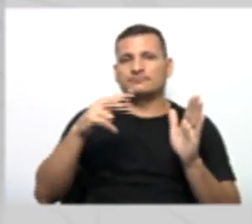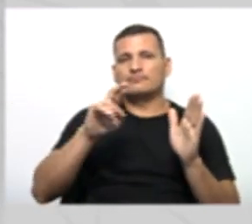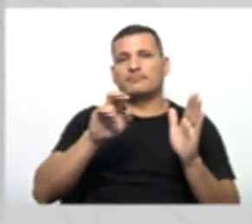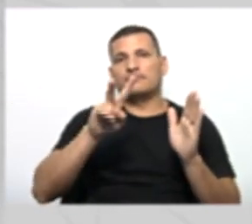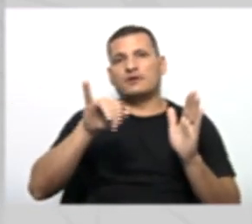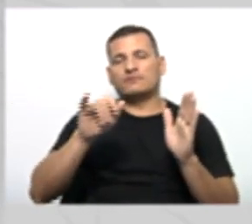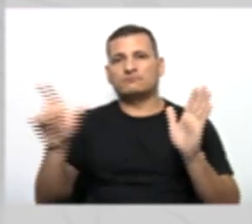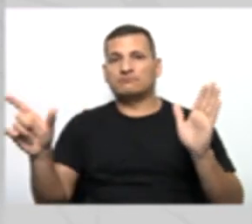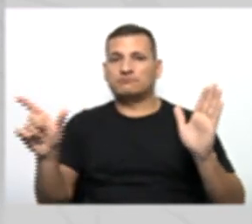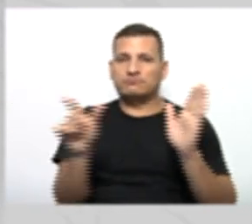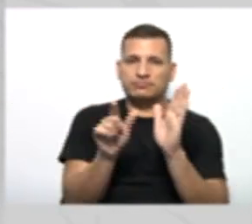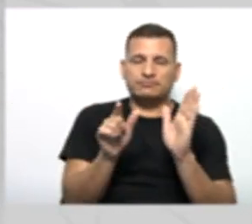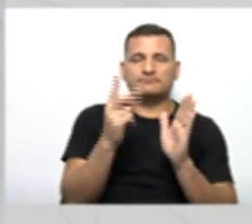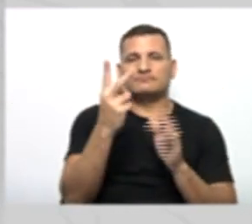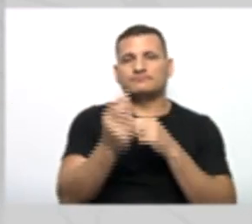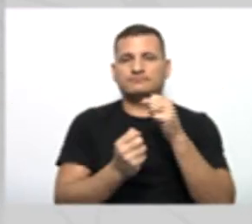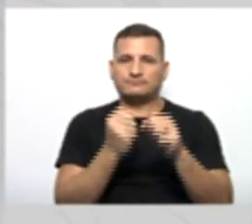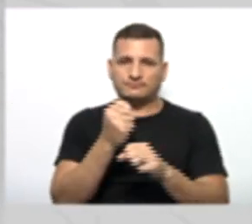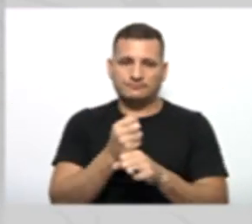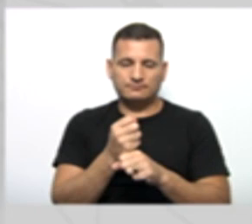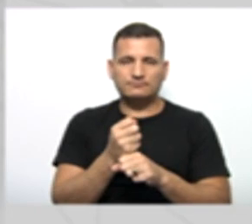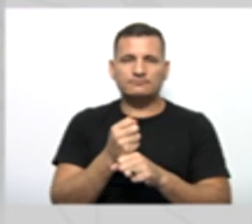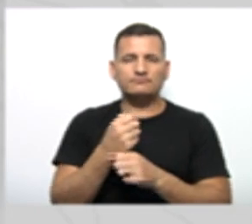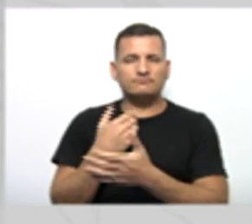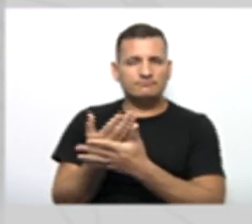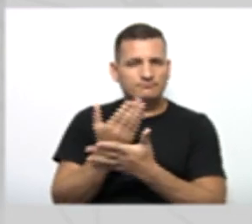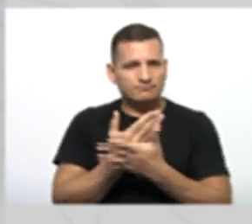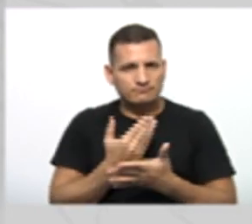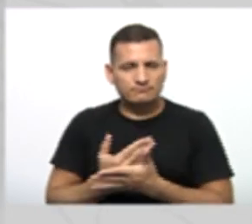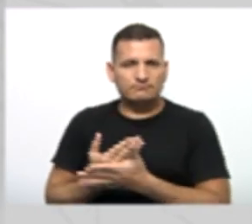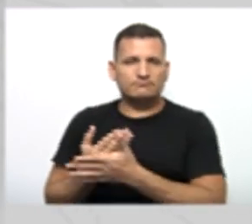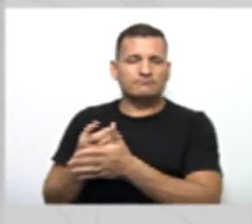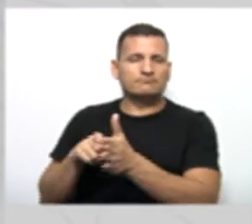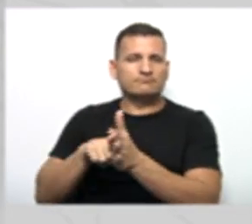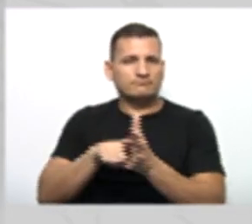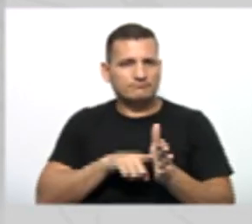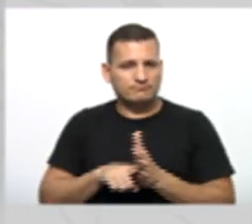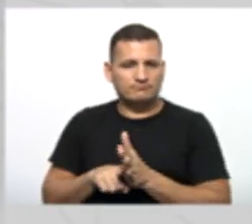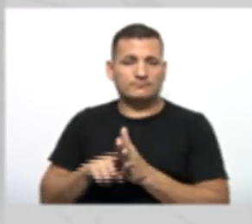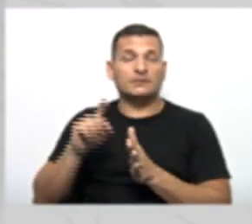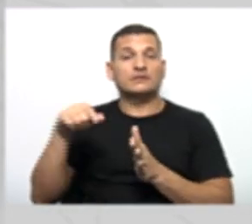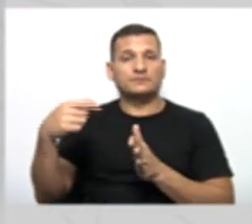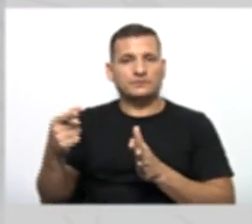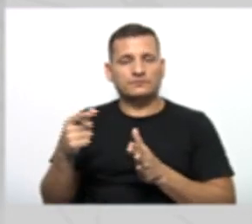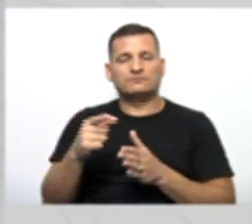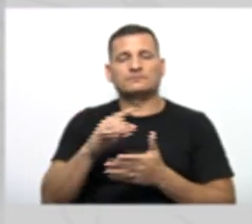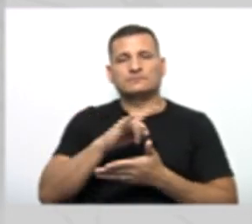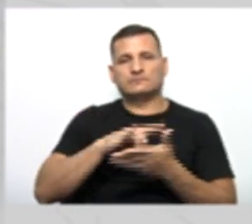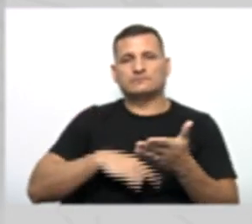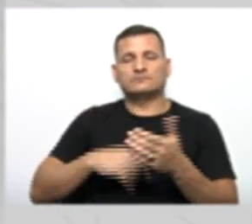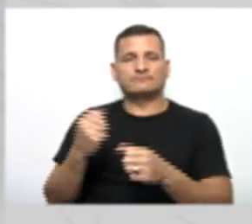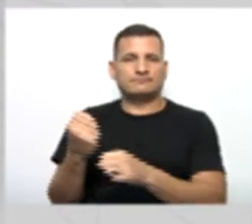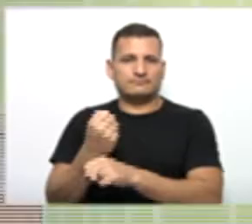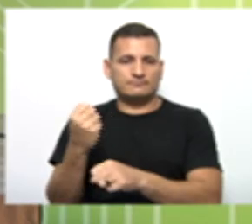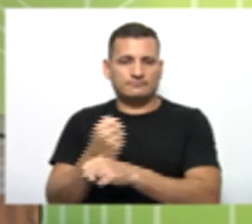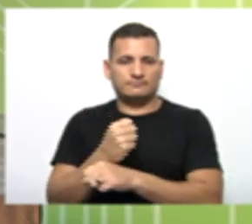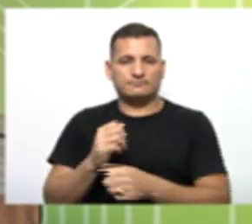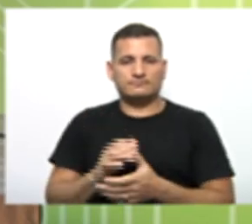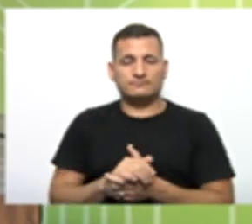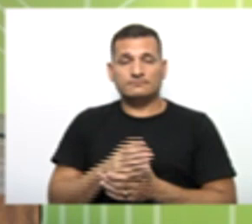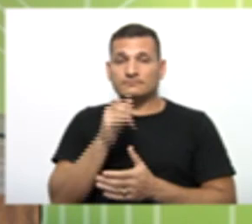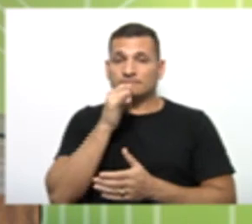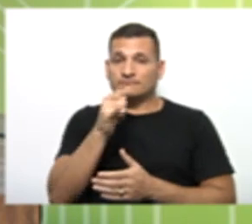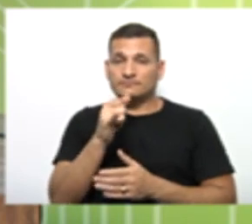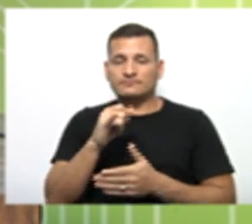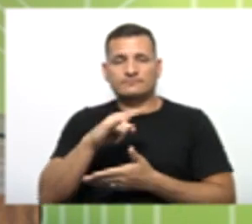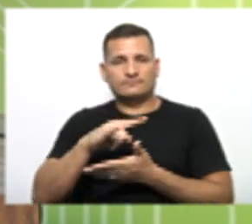for necessário apenas 2 anos para fazer todos os estudos, para depois conceder a licença de instalação. Se a licença de